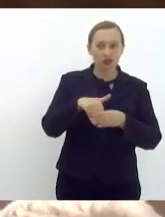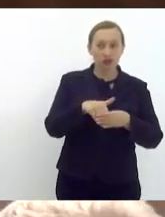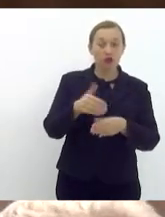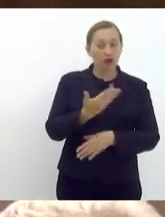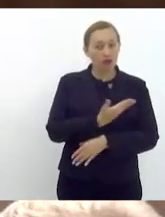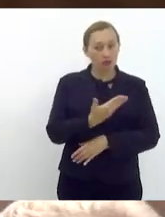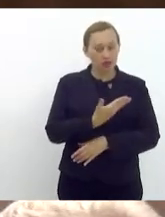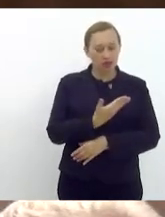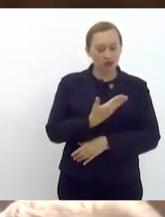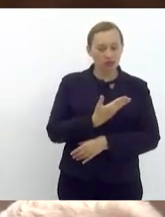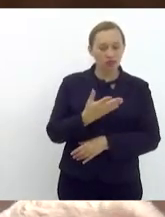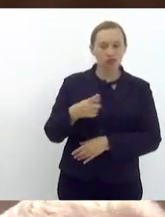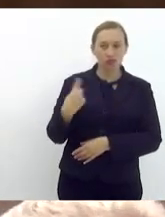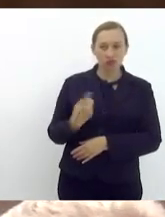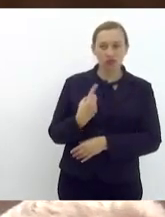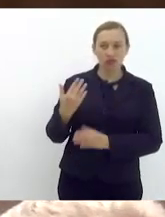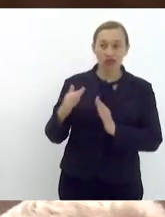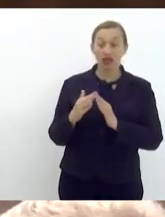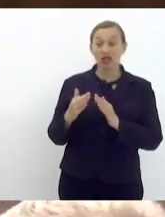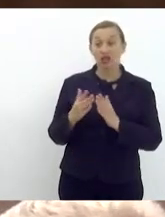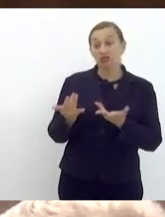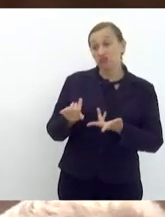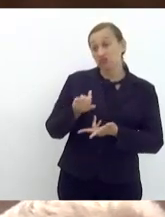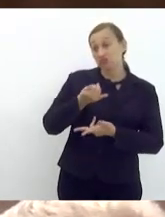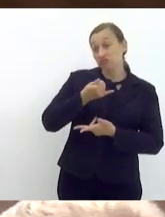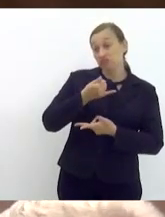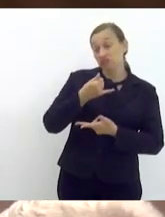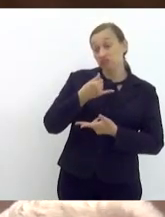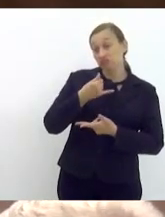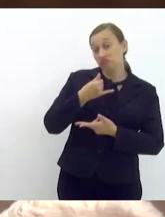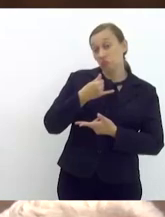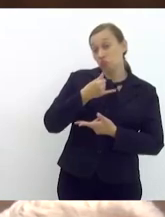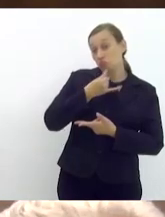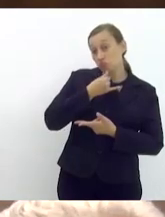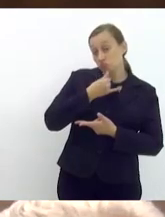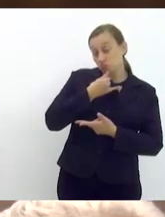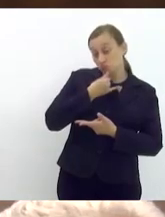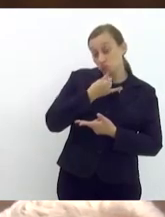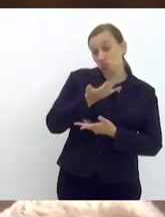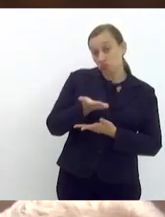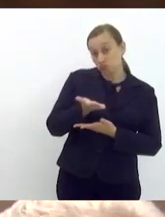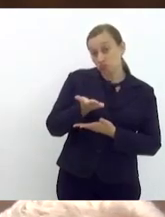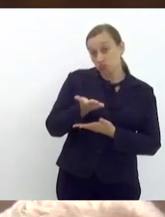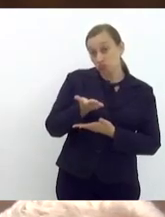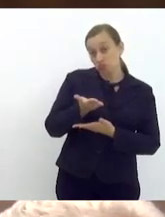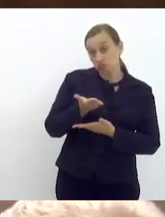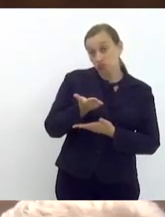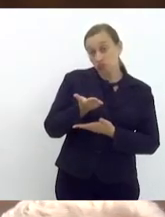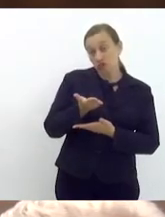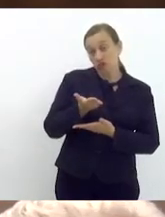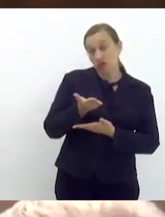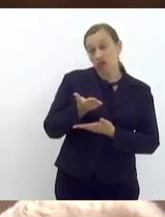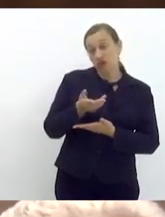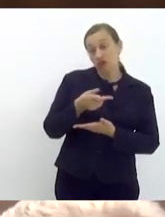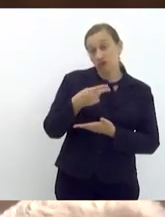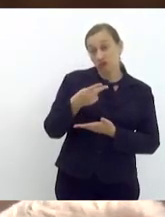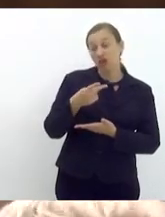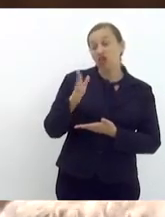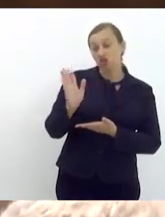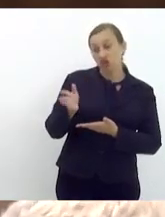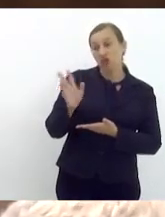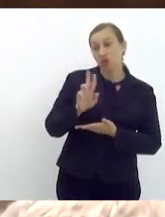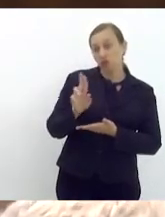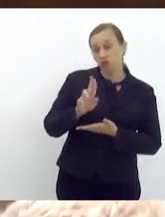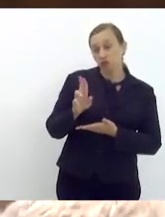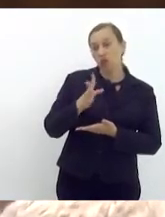casa, razão que me deixa até, de certa forma, constrangido de submeter o nome, porque já é um nome consagrado